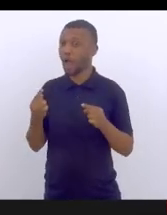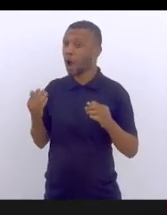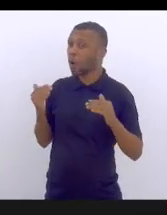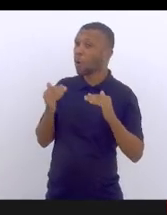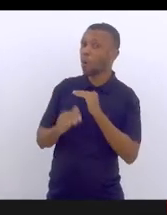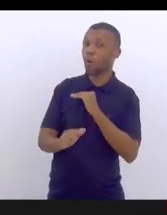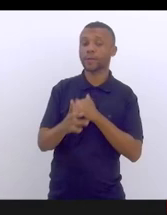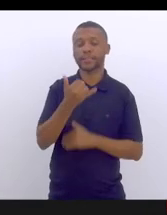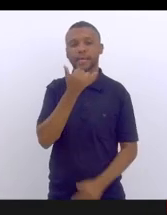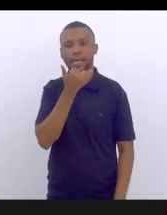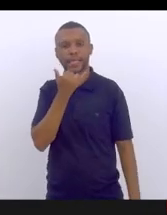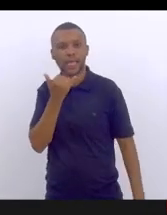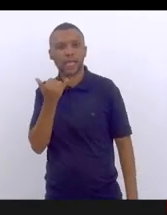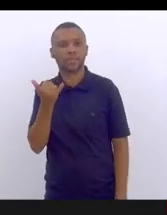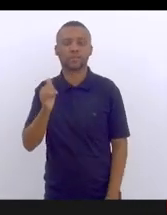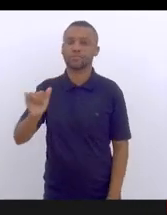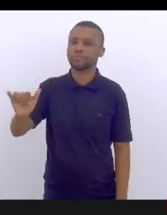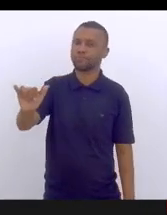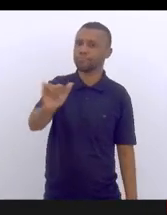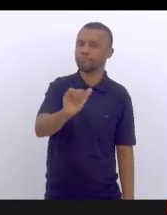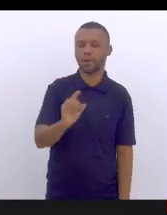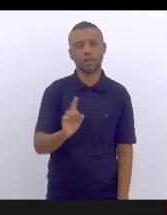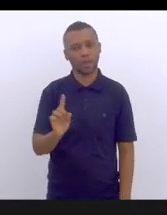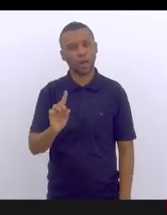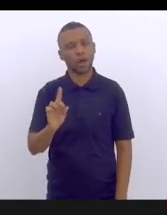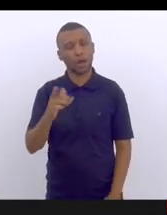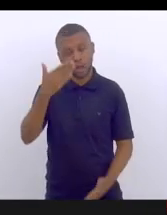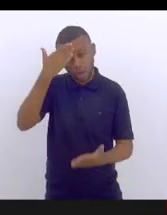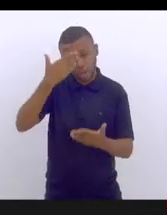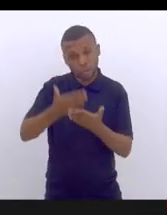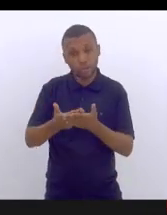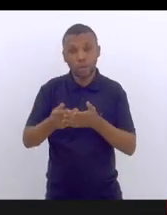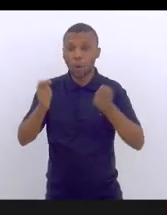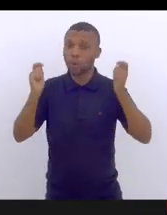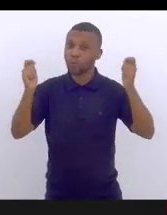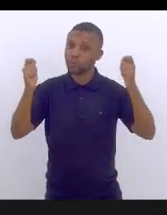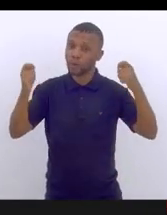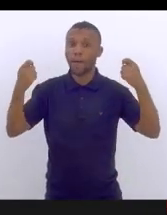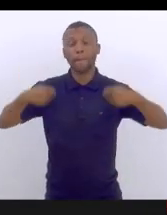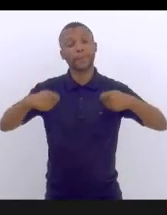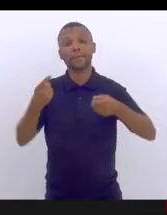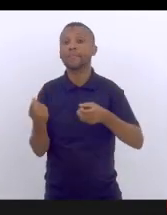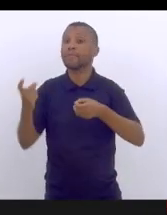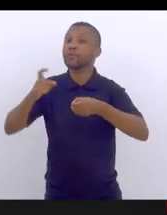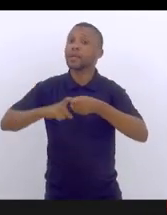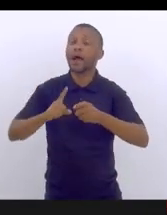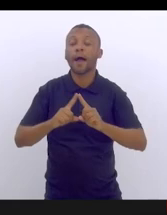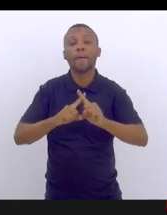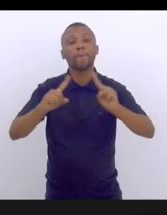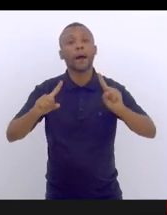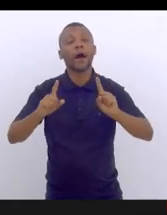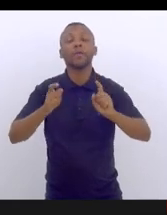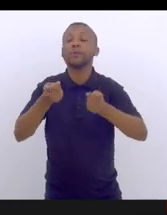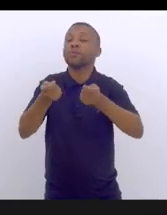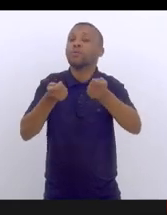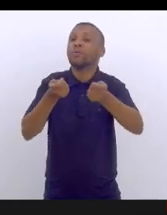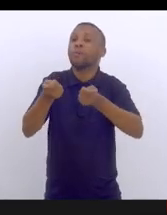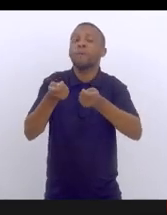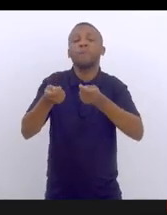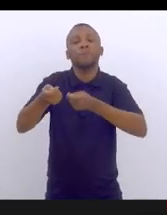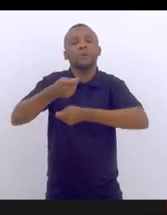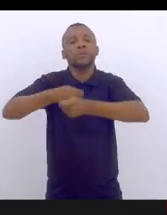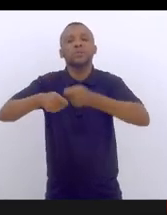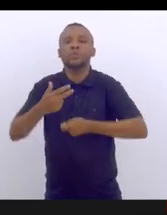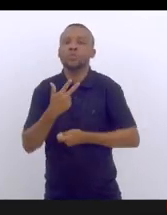anistia. Pelo contrário, acho que os torcedores têm que voltar, mas o controle ali de algumas partes administrativas não pode sair da